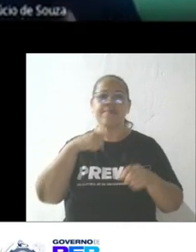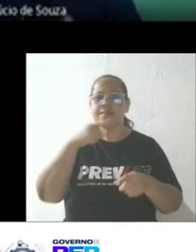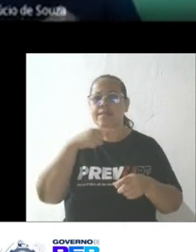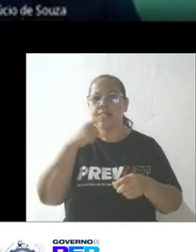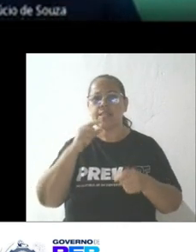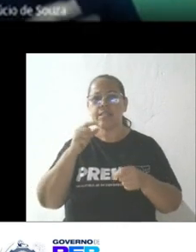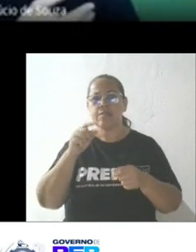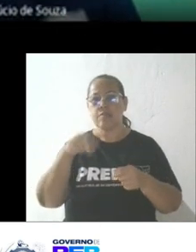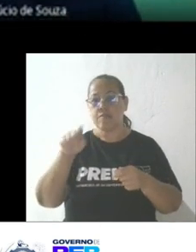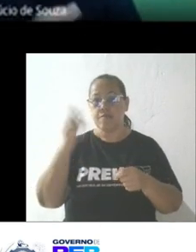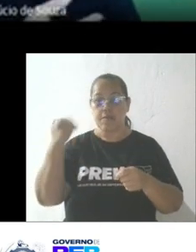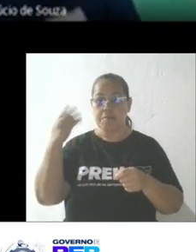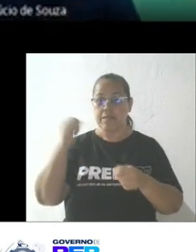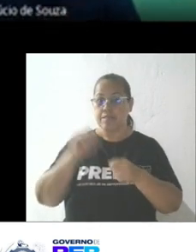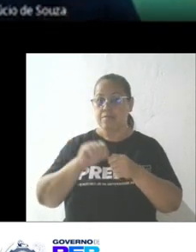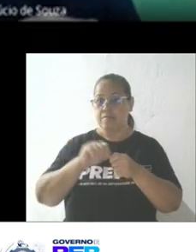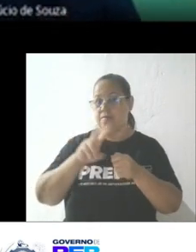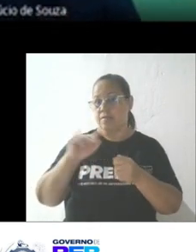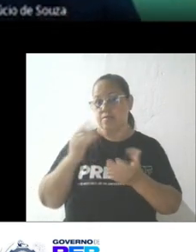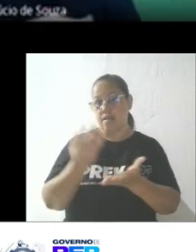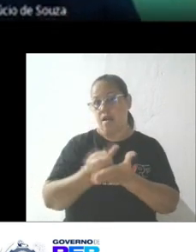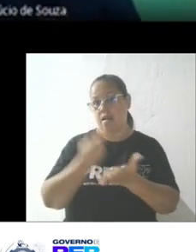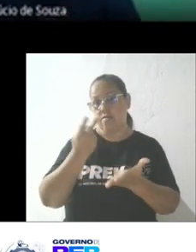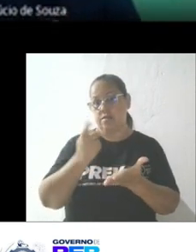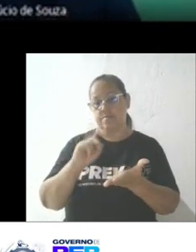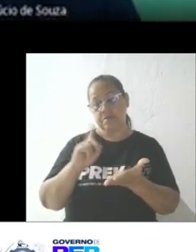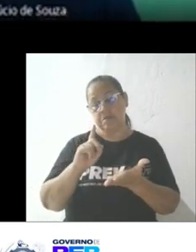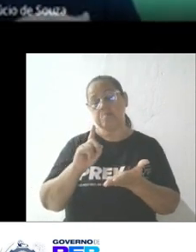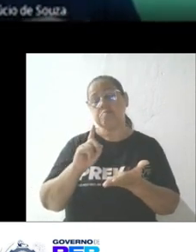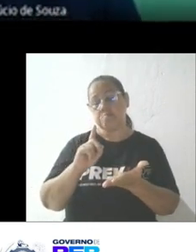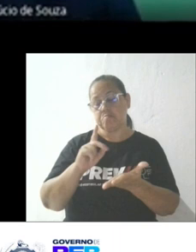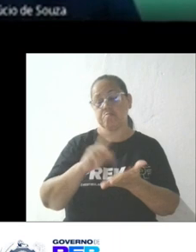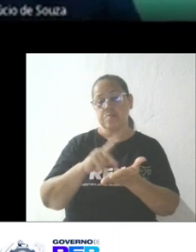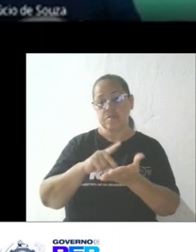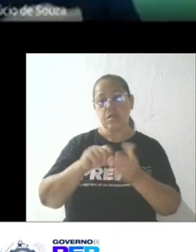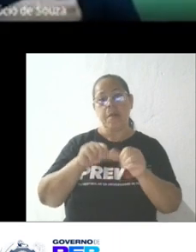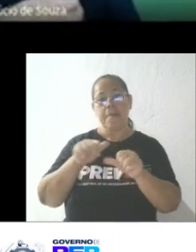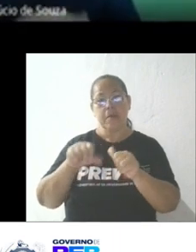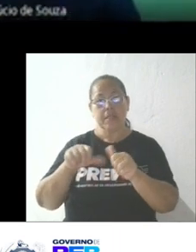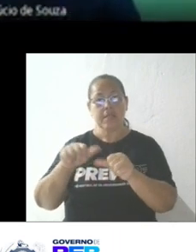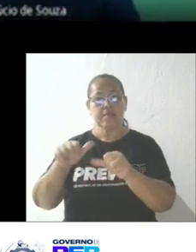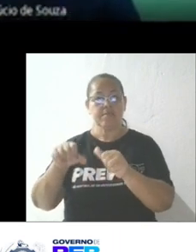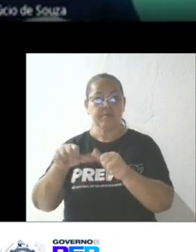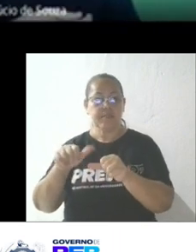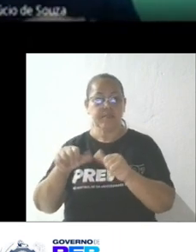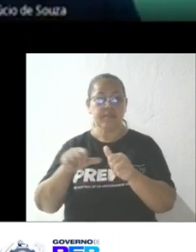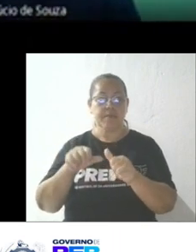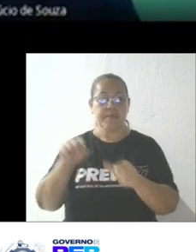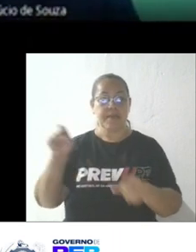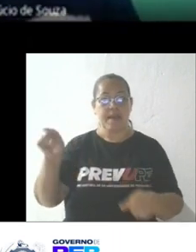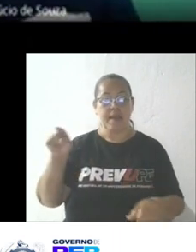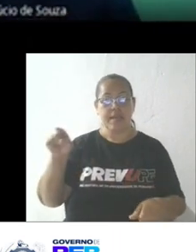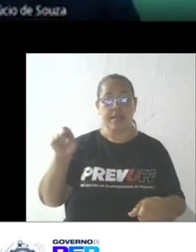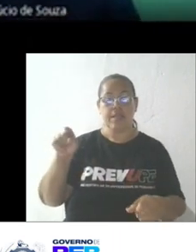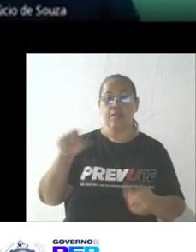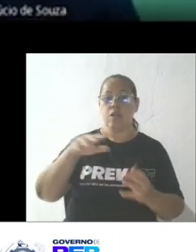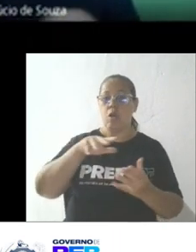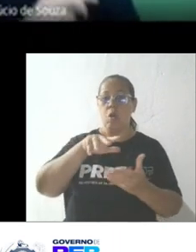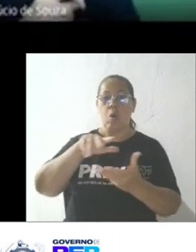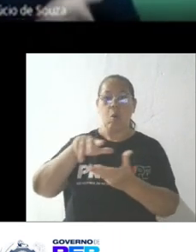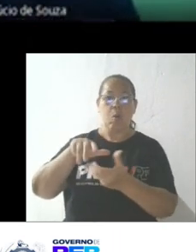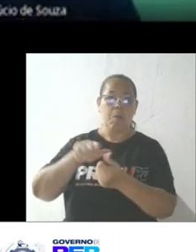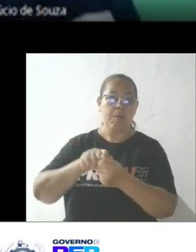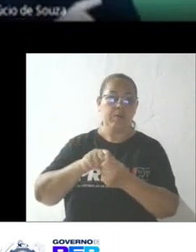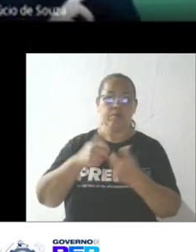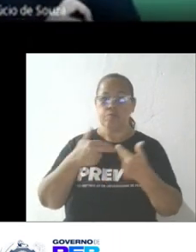que já foi um dia e por aí vai essa questão da mudança para Heráclito o mundo a matéria as coisas